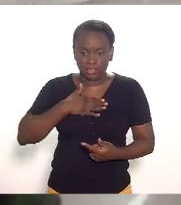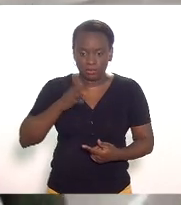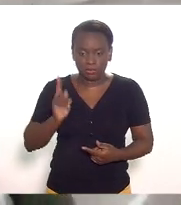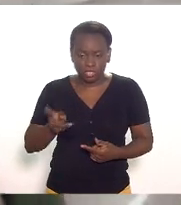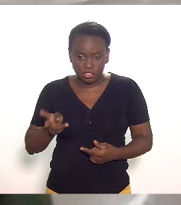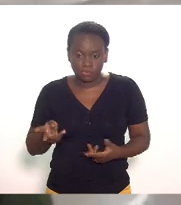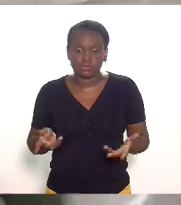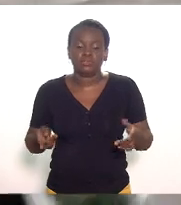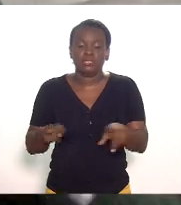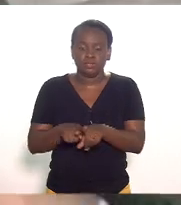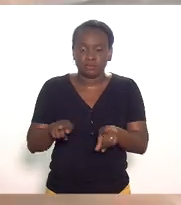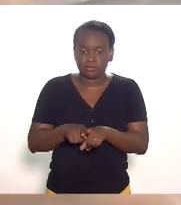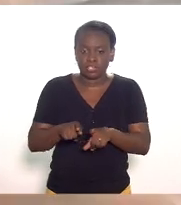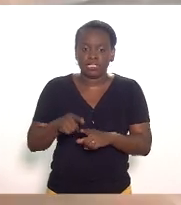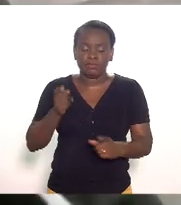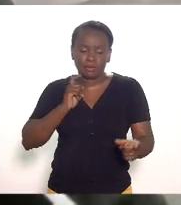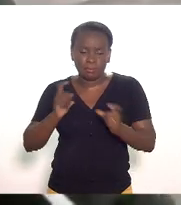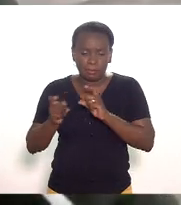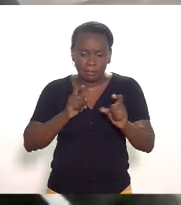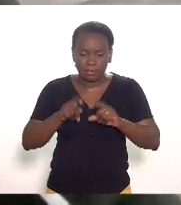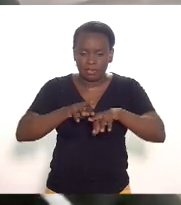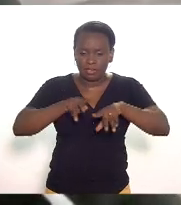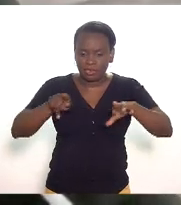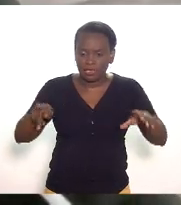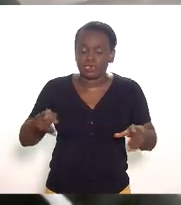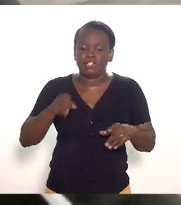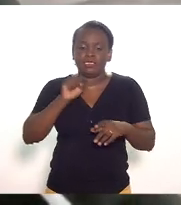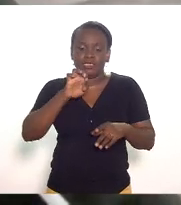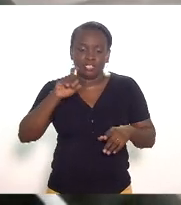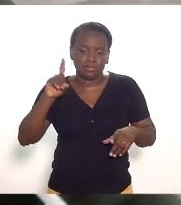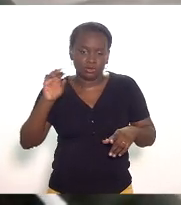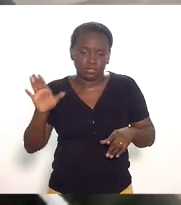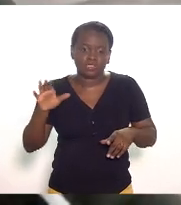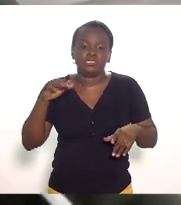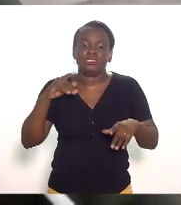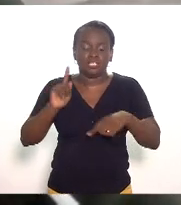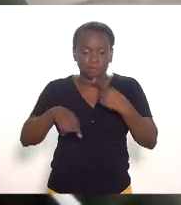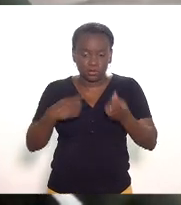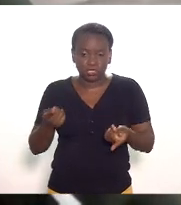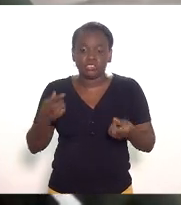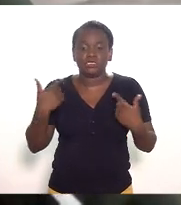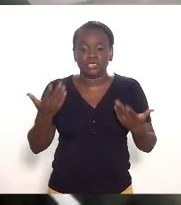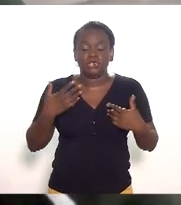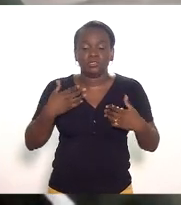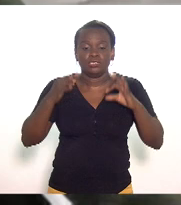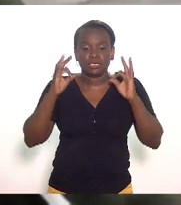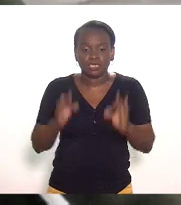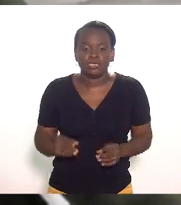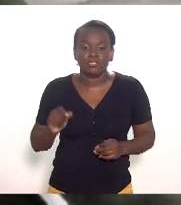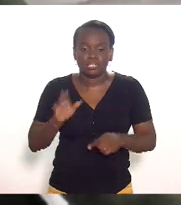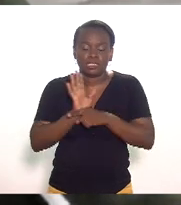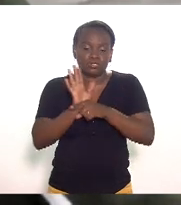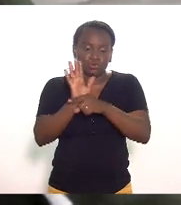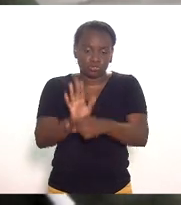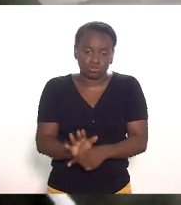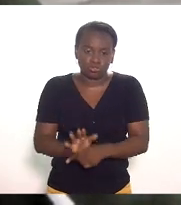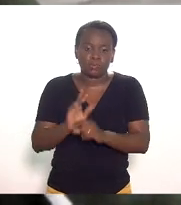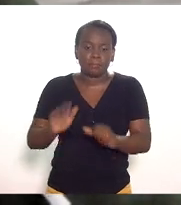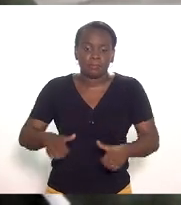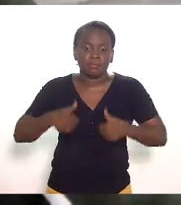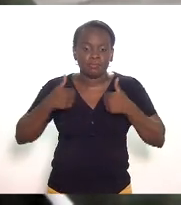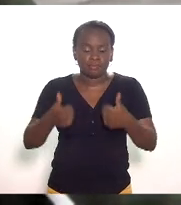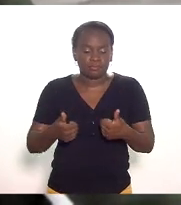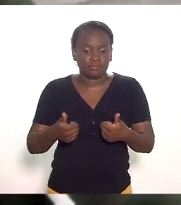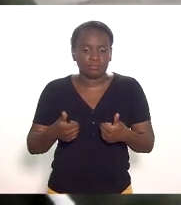mim após esse debate com a Secretaria Estadual de Educação, eu tenho certeza que contribuíram para